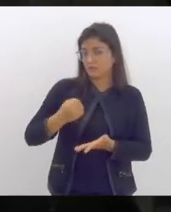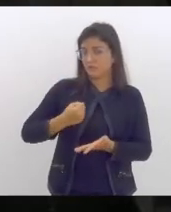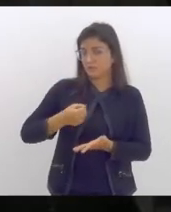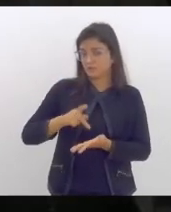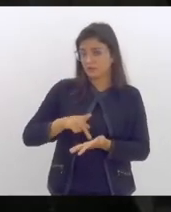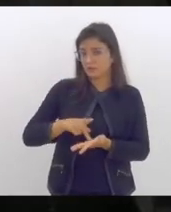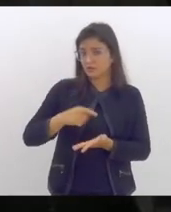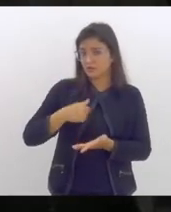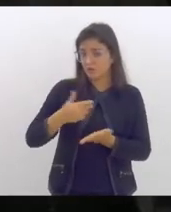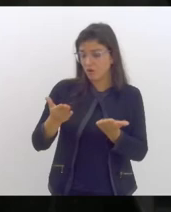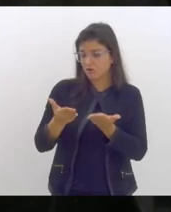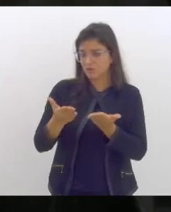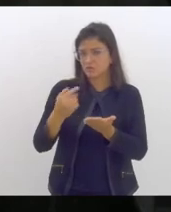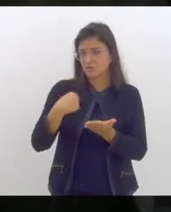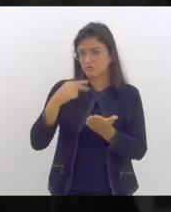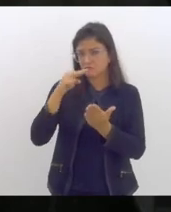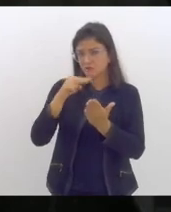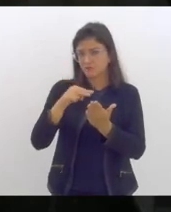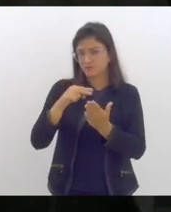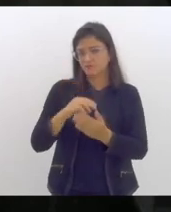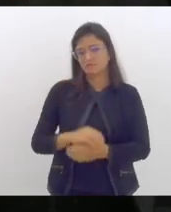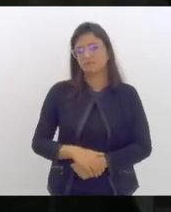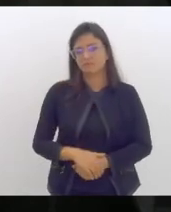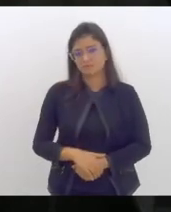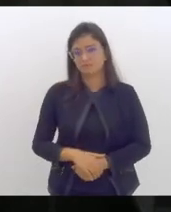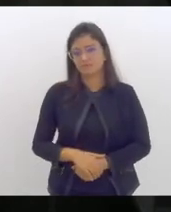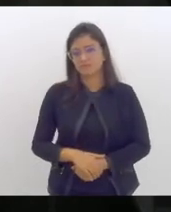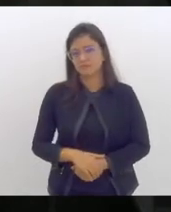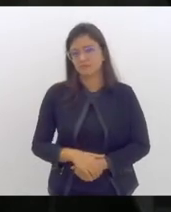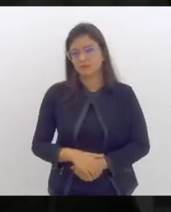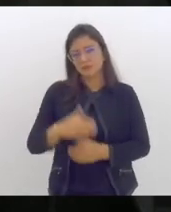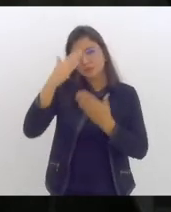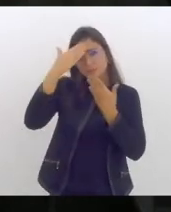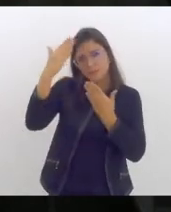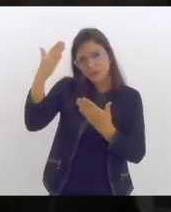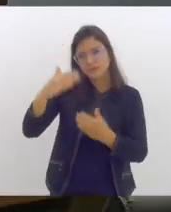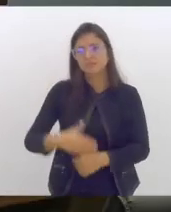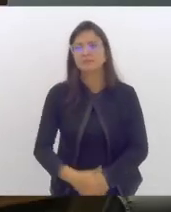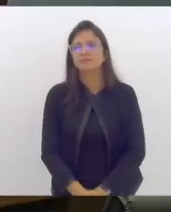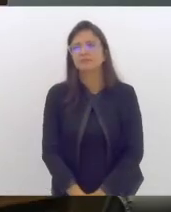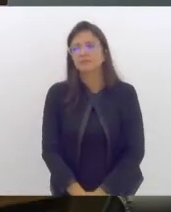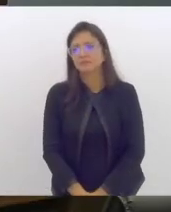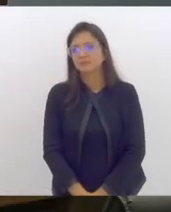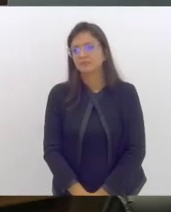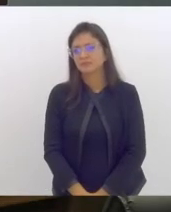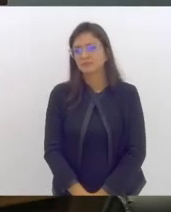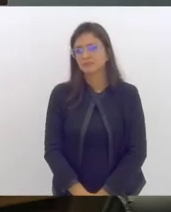hoje do CIAF. Muito obrigado, senhora presidente.